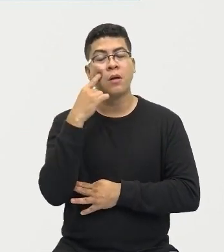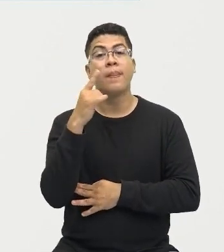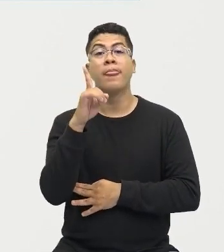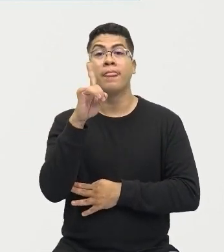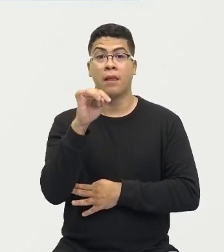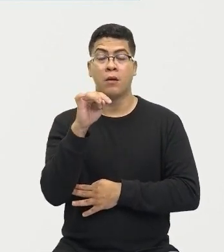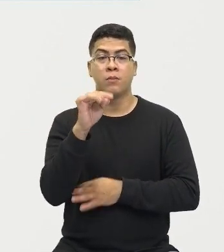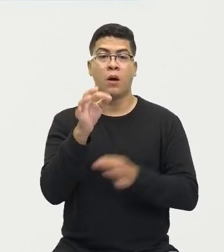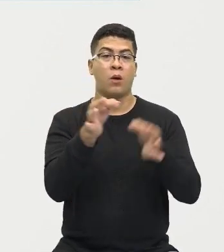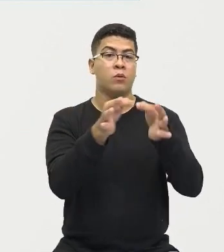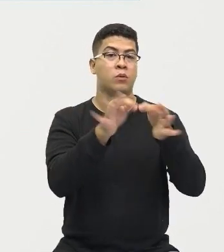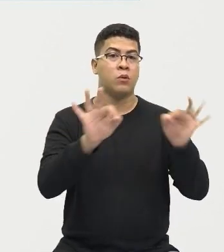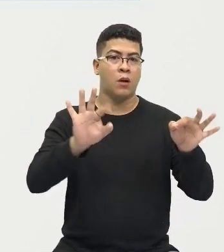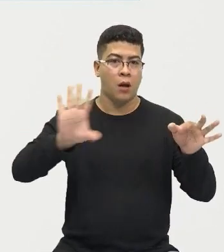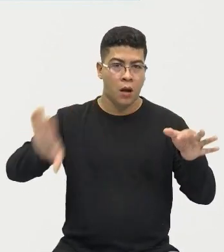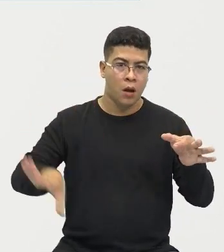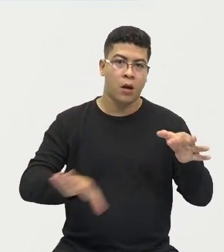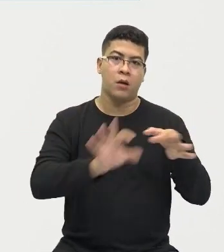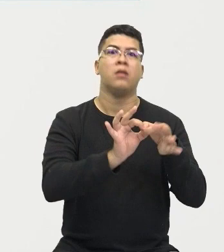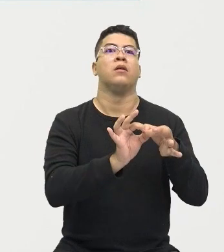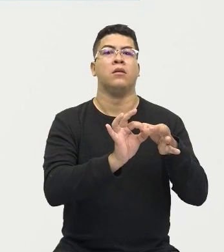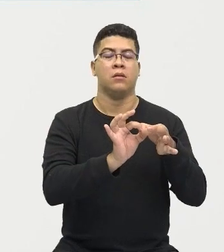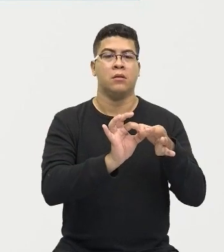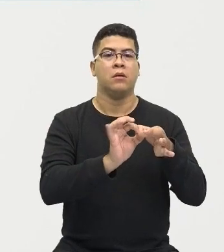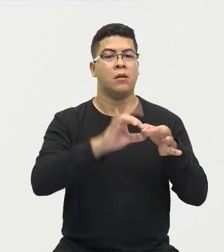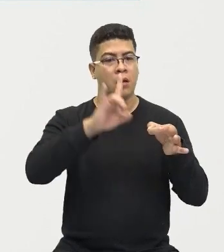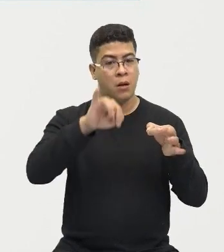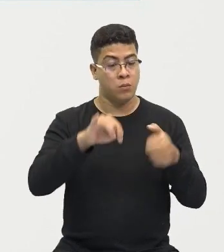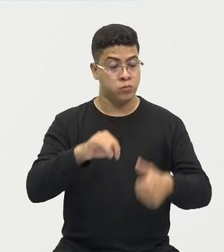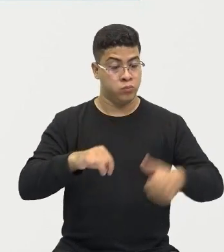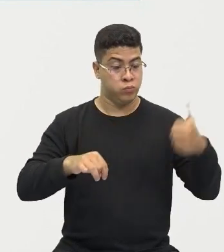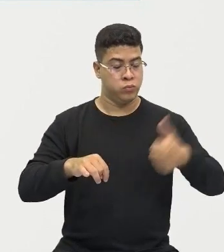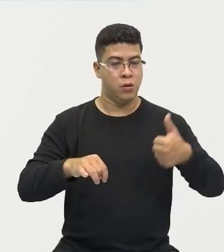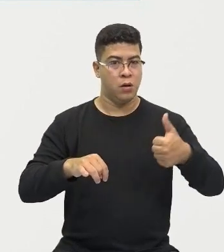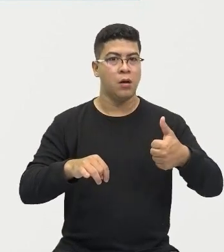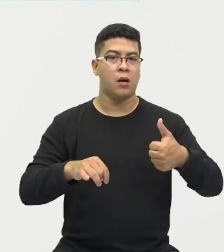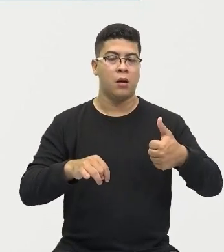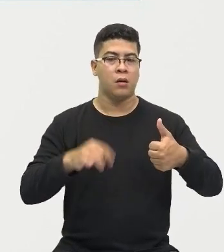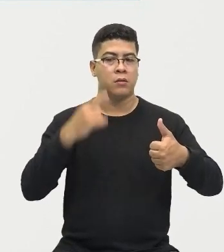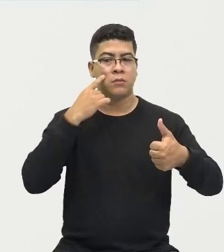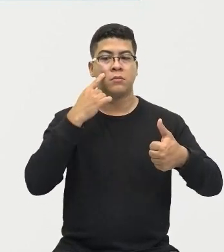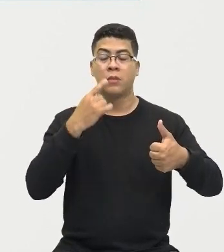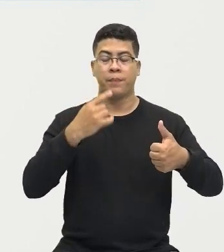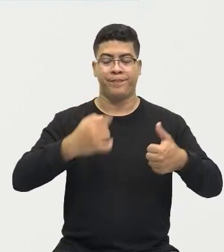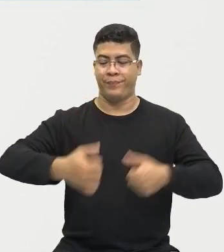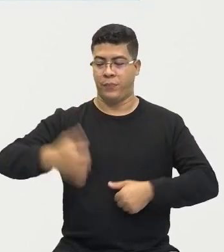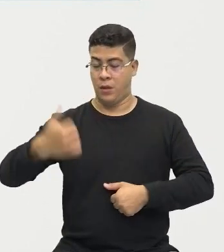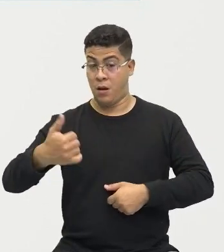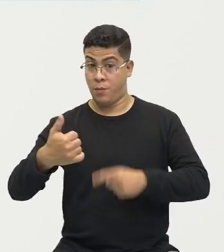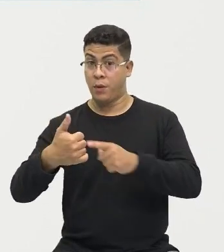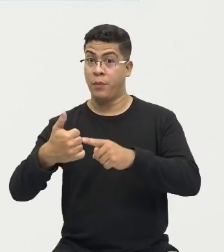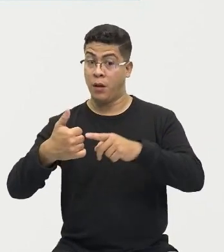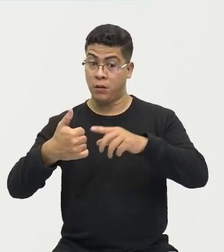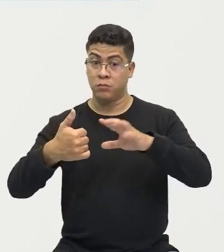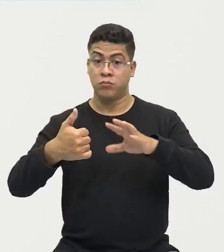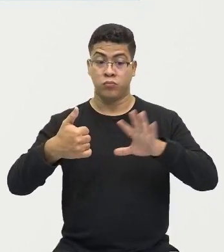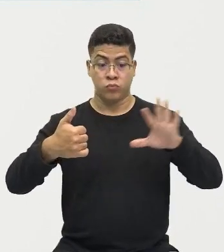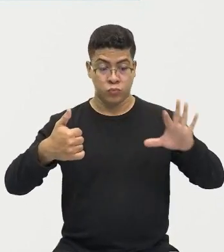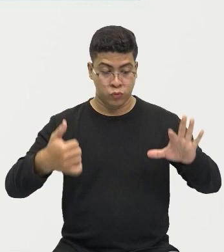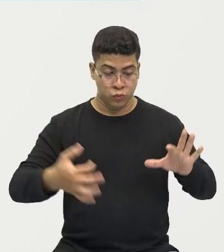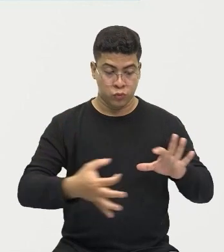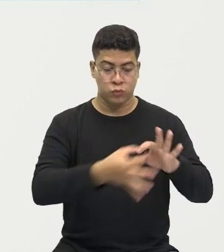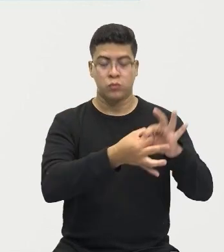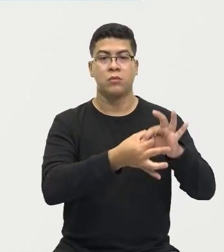subordinada, porque ela é subordinada a essa primeira, a oração principal, indicando que ela é um sujeito